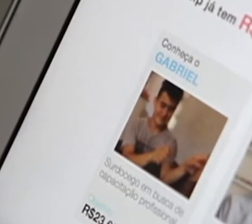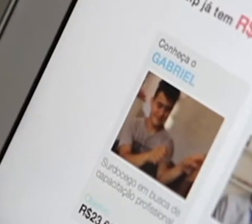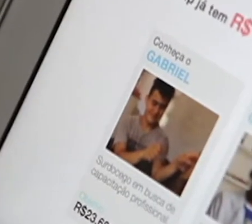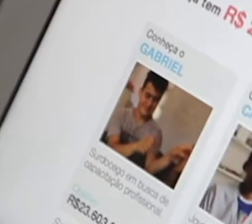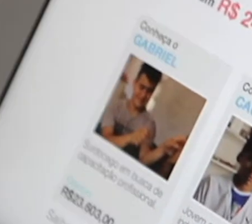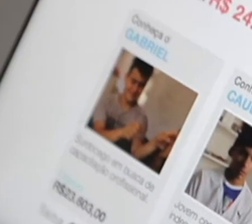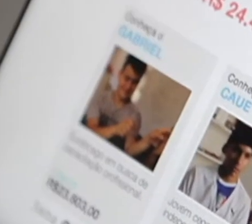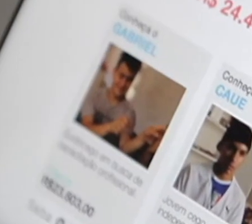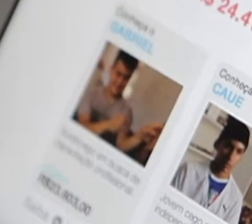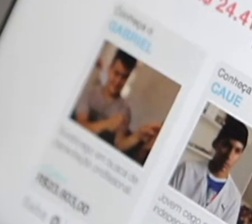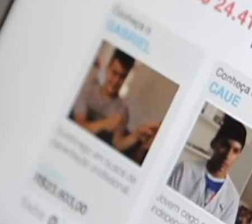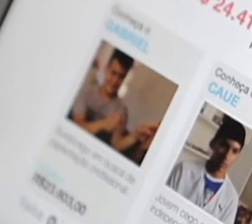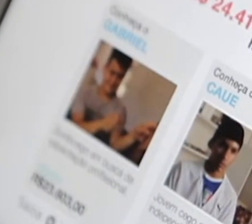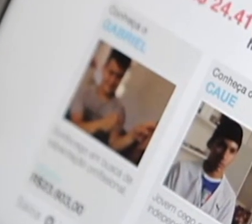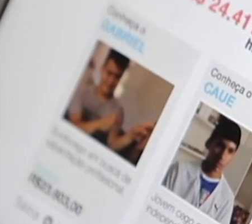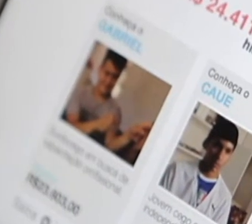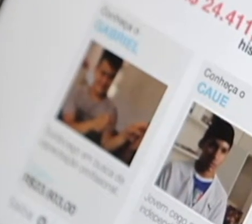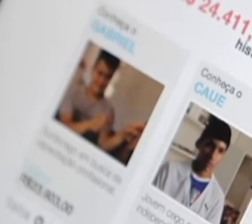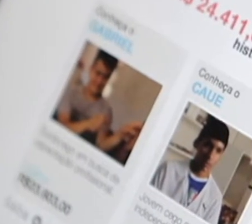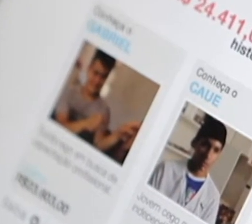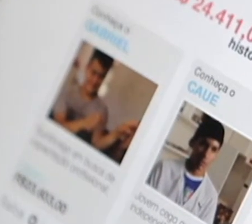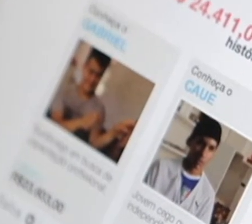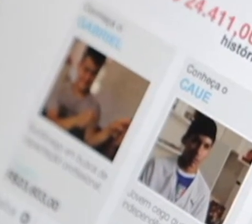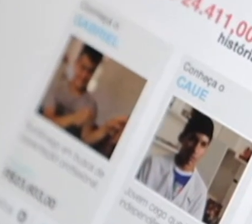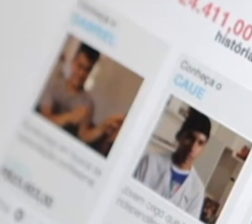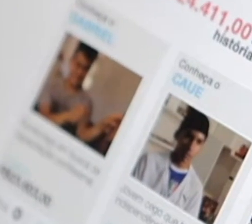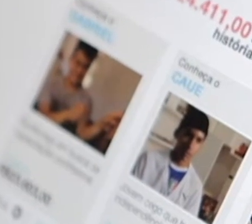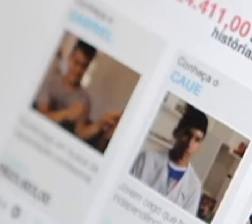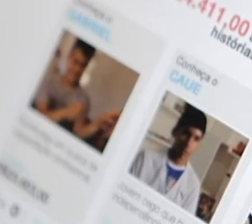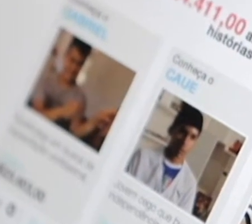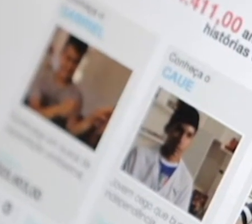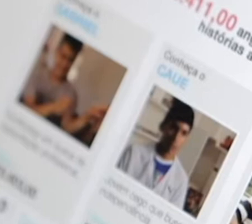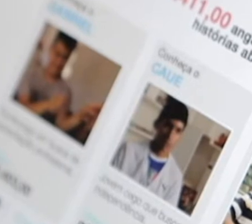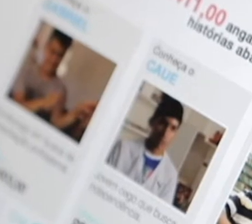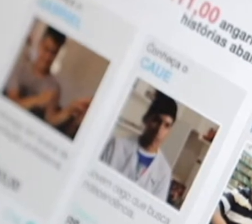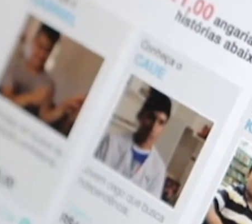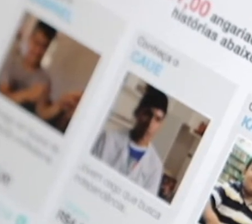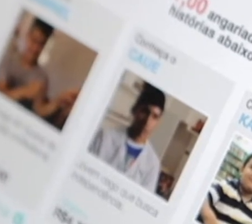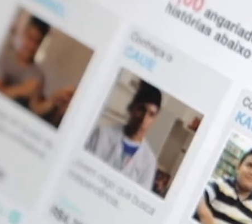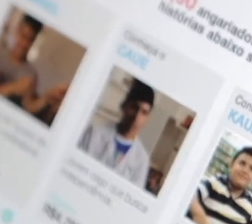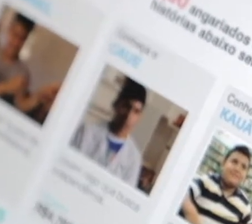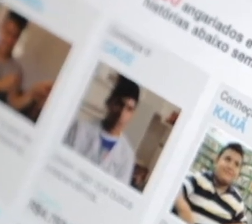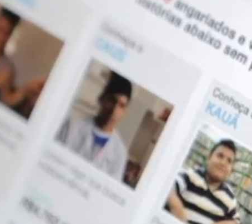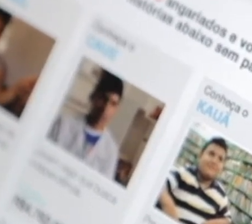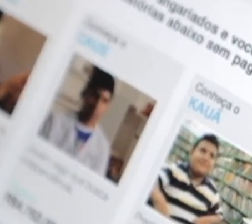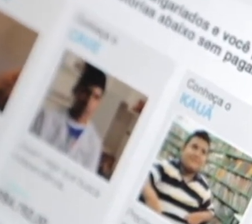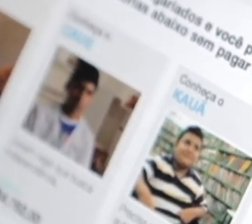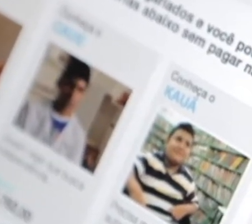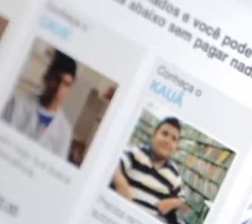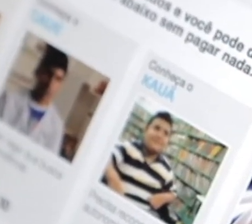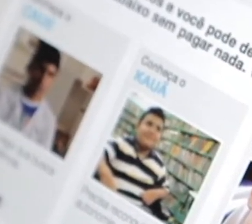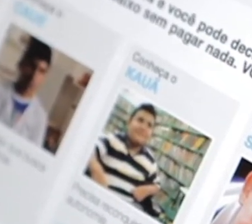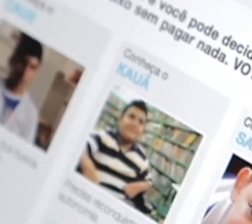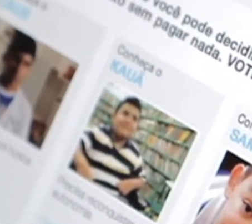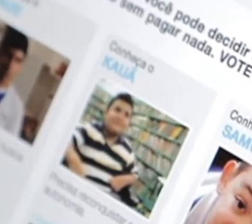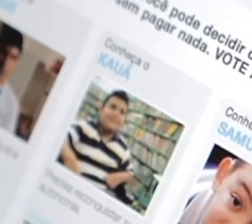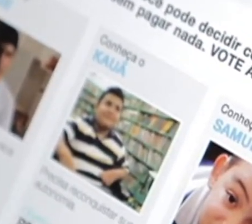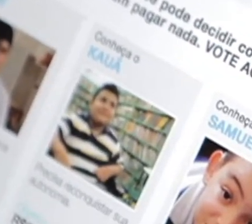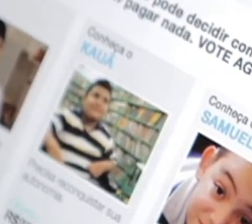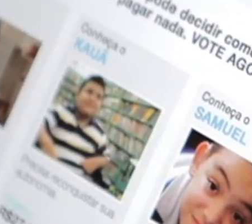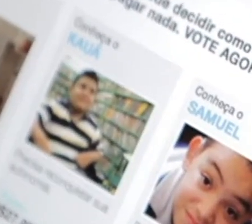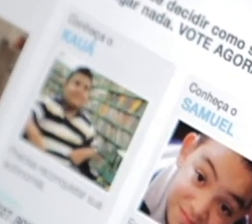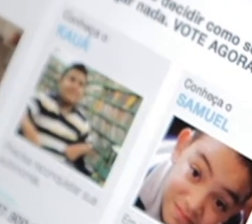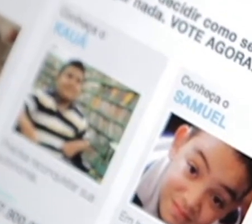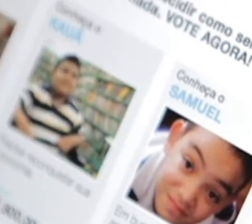de deficiência, principalmente deficiência intelectual. Para isso, a YouHelp realiza, após selecionarmos as histórias, que elas podem vir através